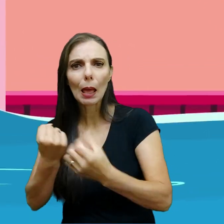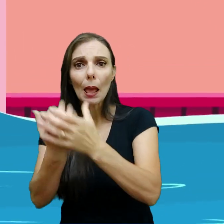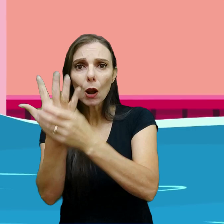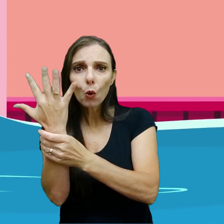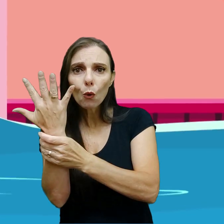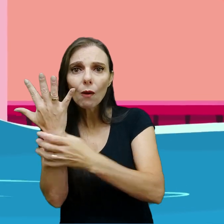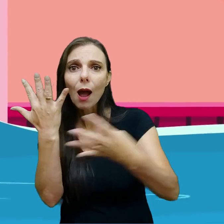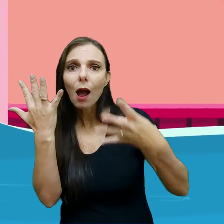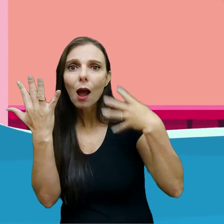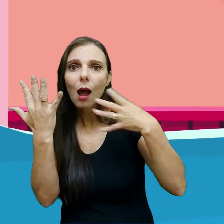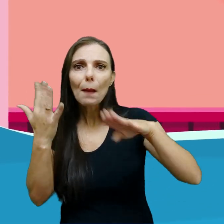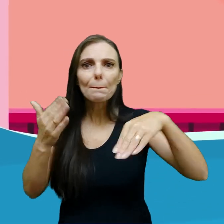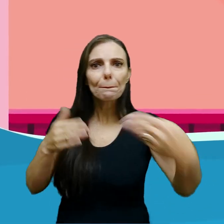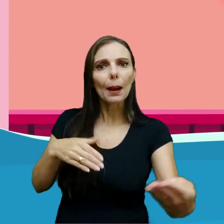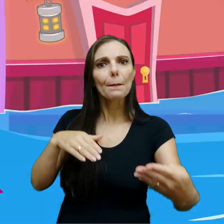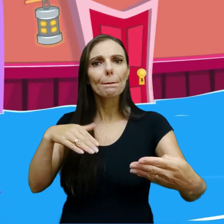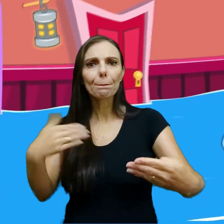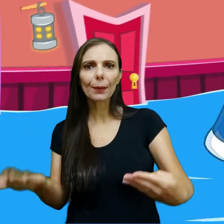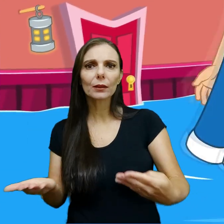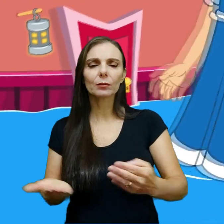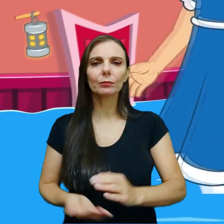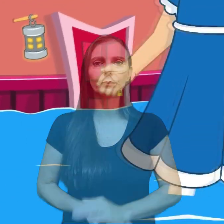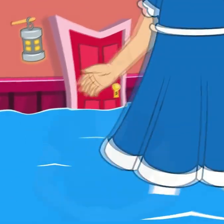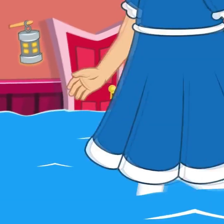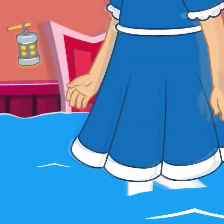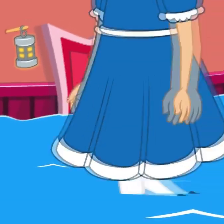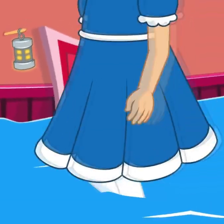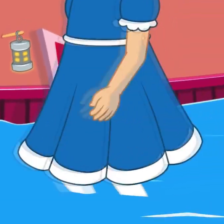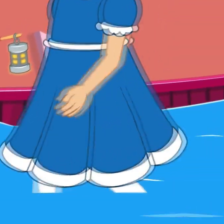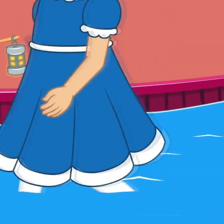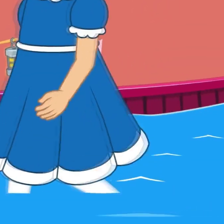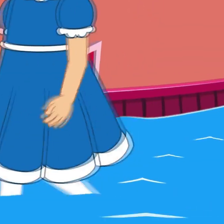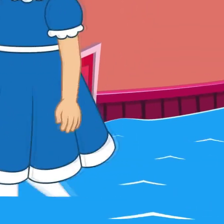ele deixou cair a luva e o leque que estavam em sua mão.